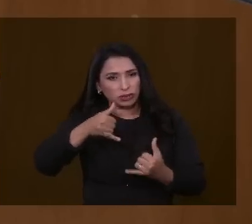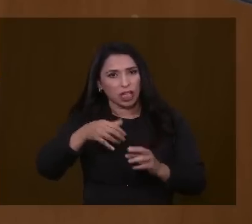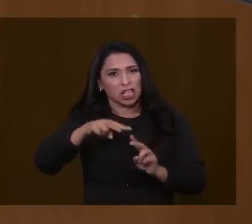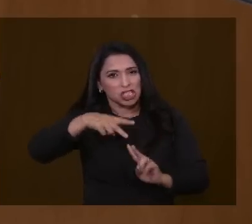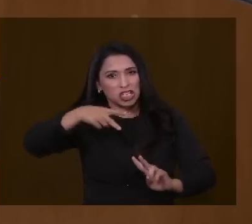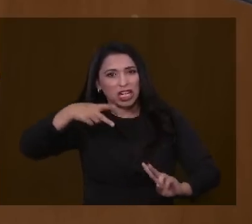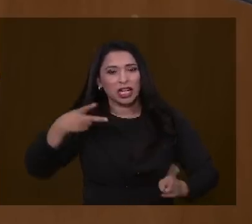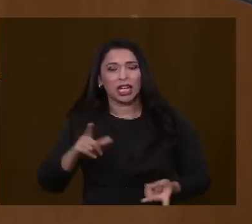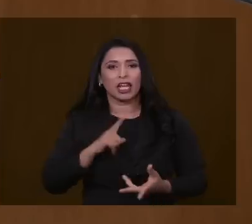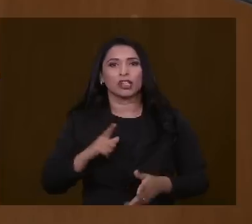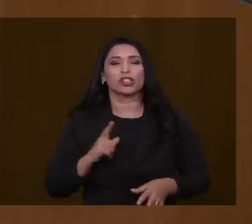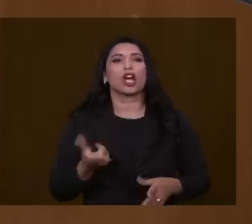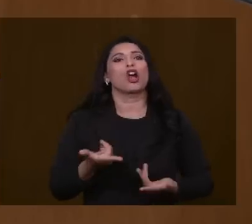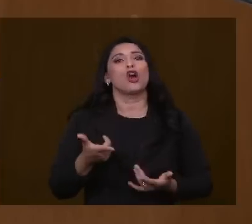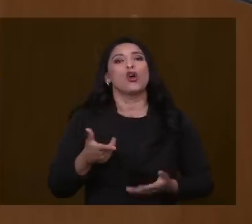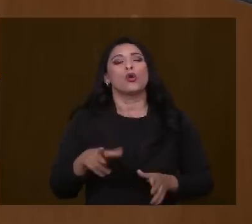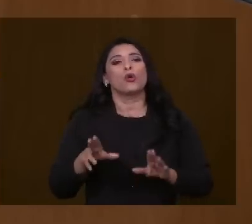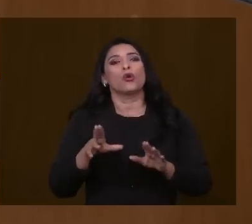uniões estáveis